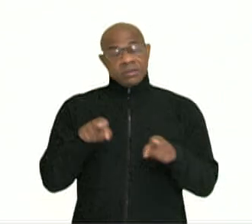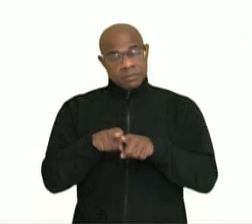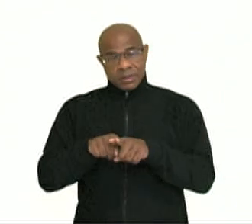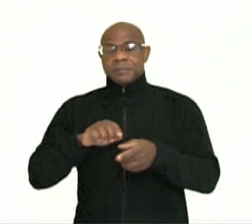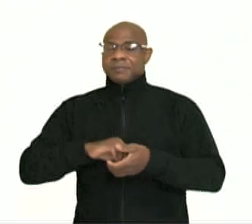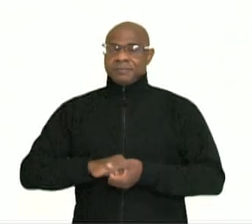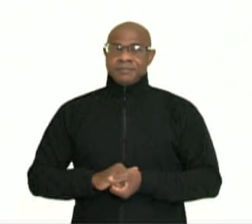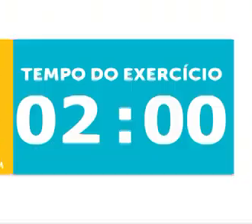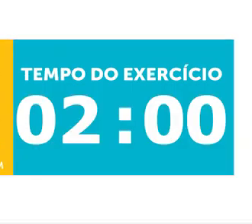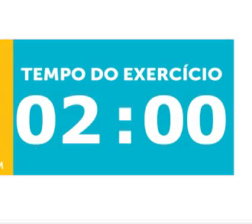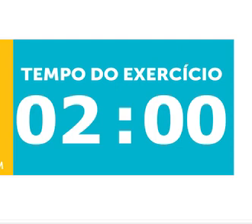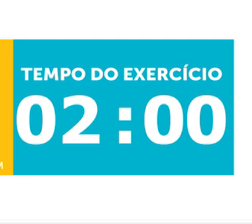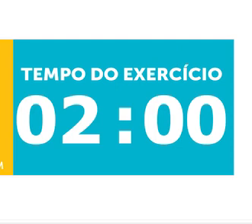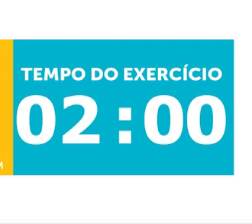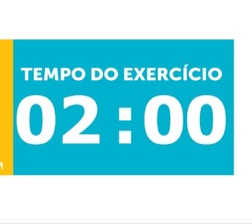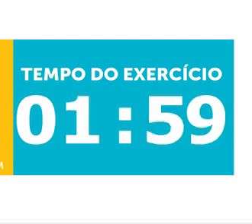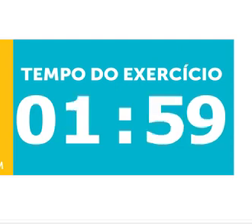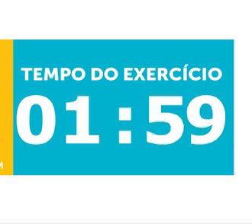go!